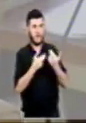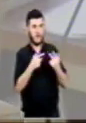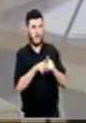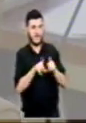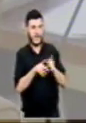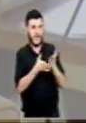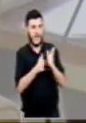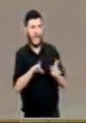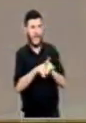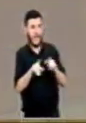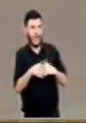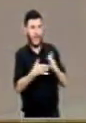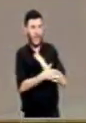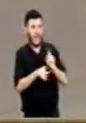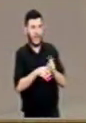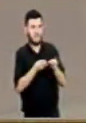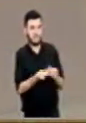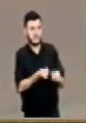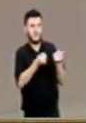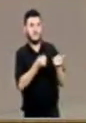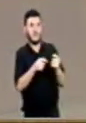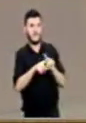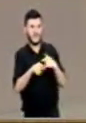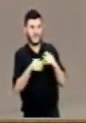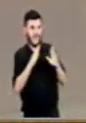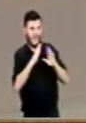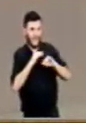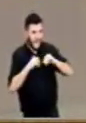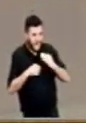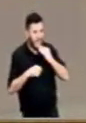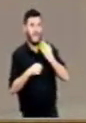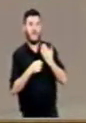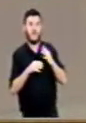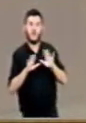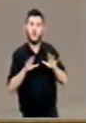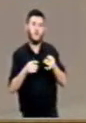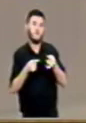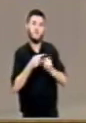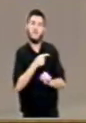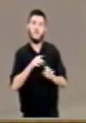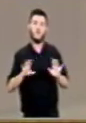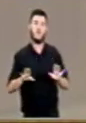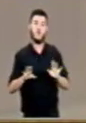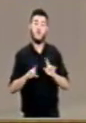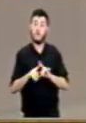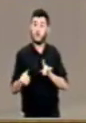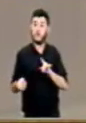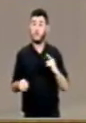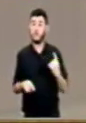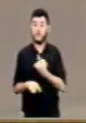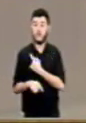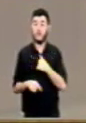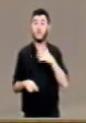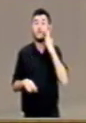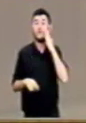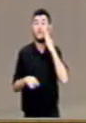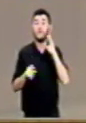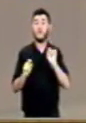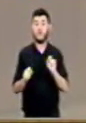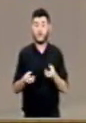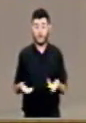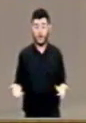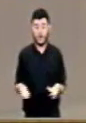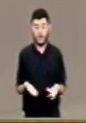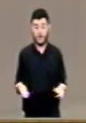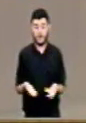que congressista é alvo da investigação. Essas são as premissas que permitem agora, à luz